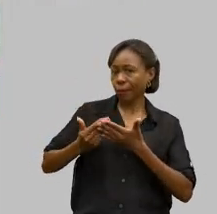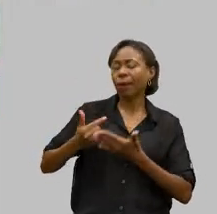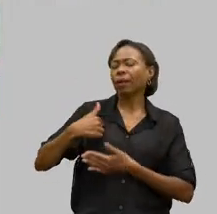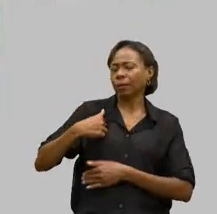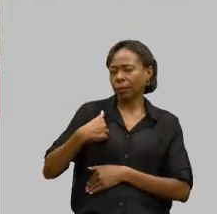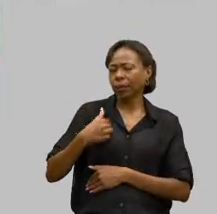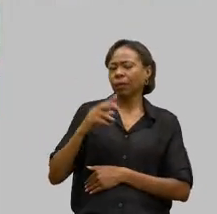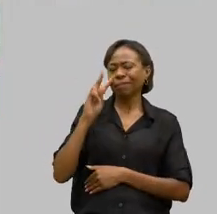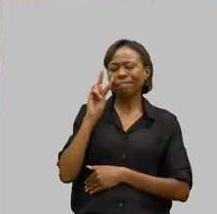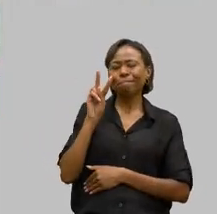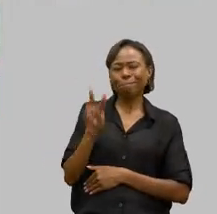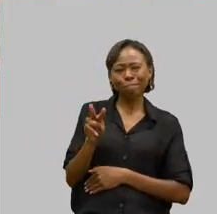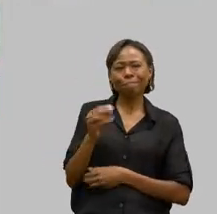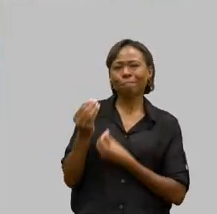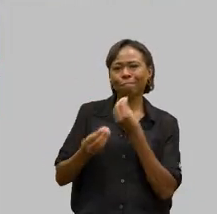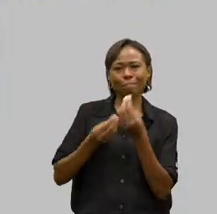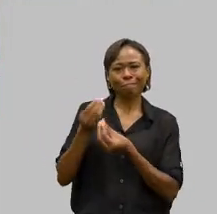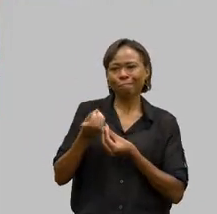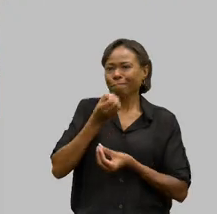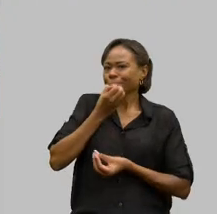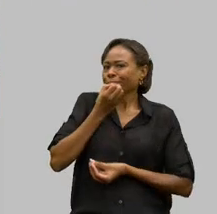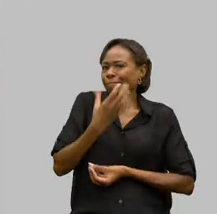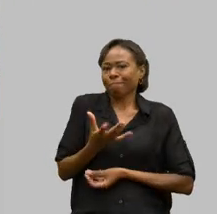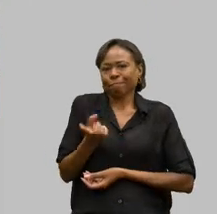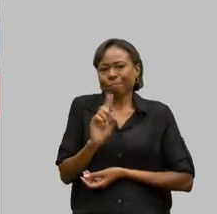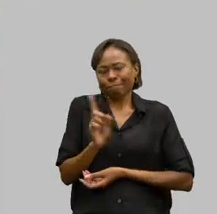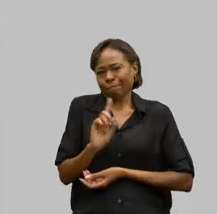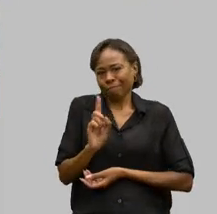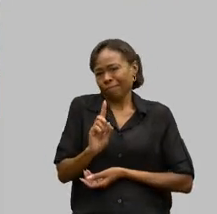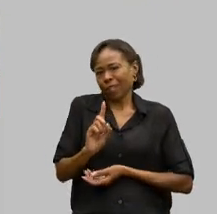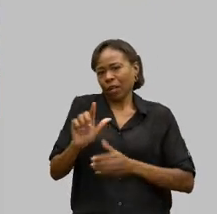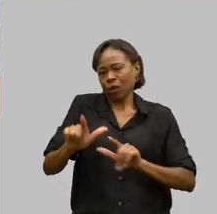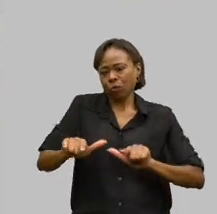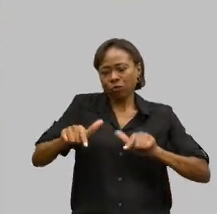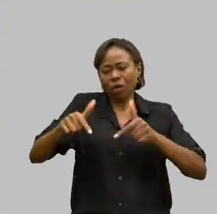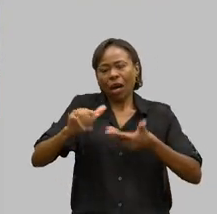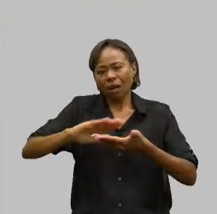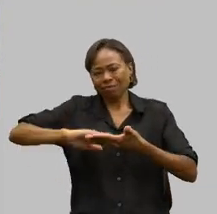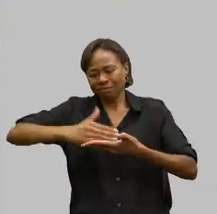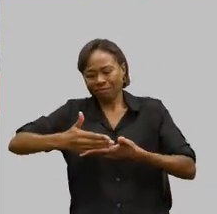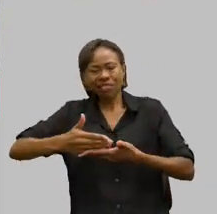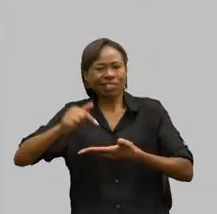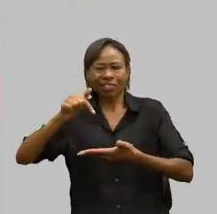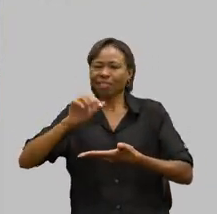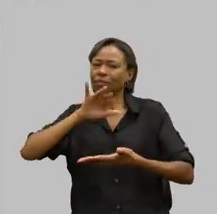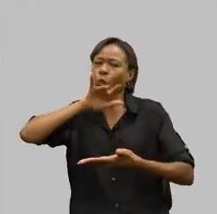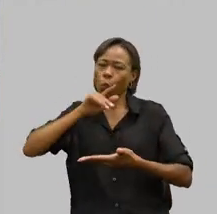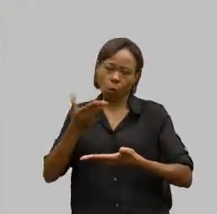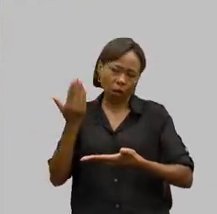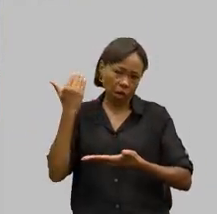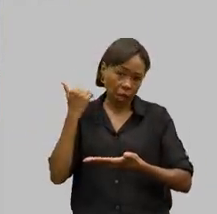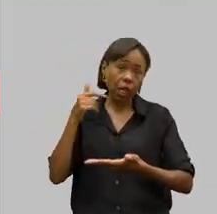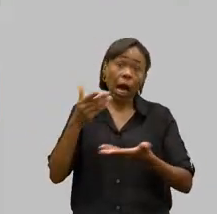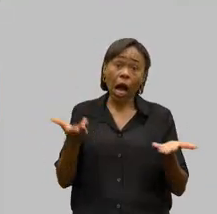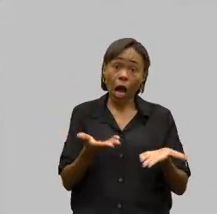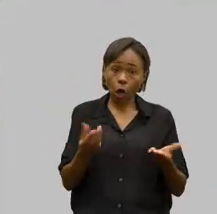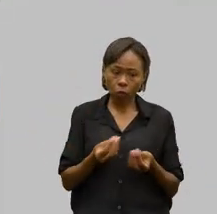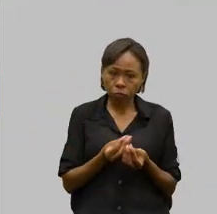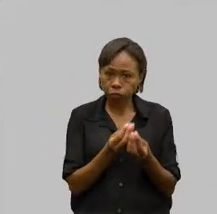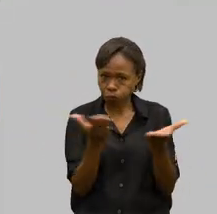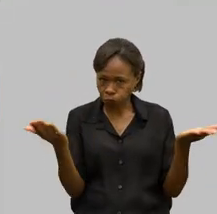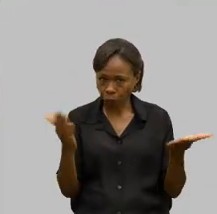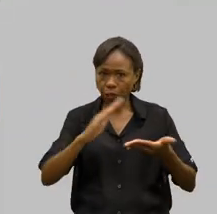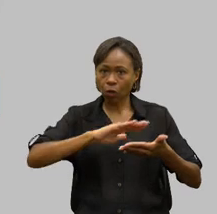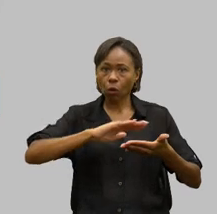foi, que não foi legal para a nossa rede receber, e acaba causando a frustração. Então, nós tomamos o cuidado de distribuir os cronebooks e, junto com